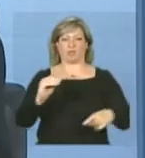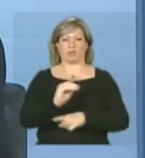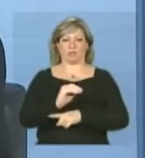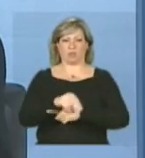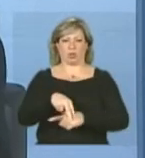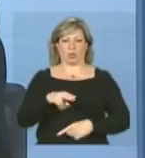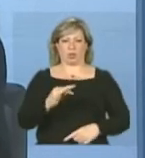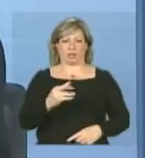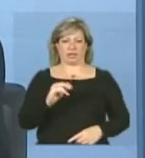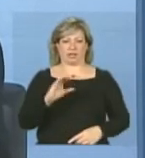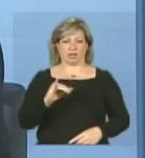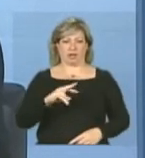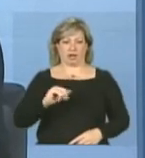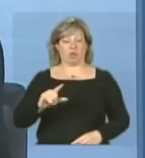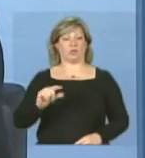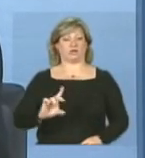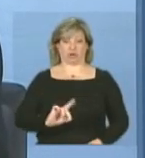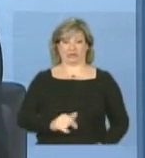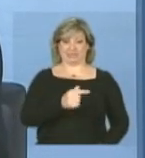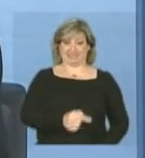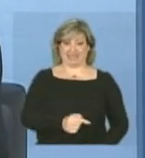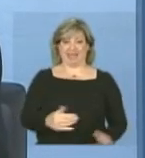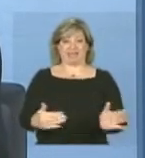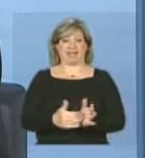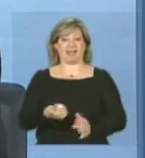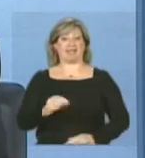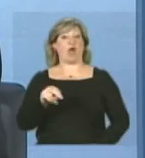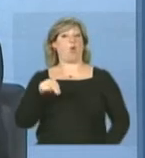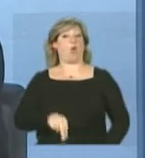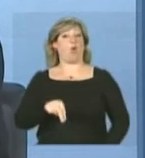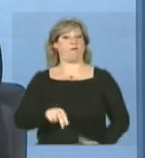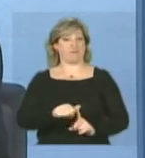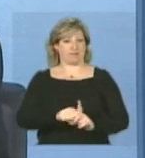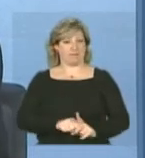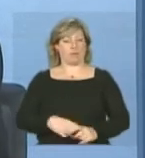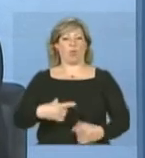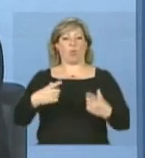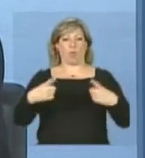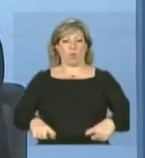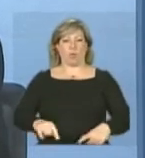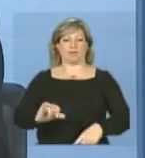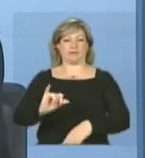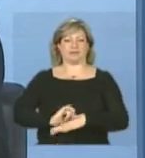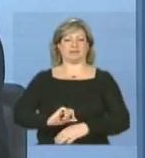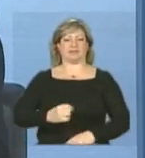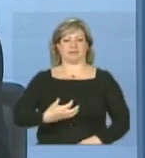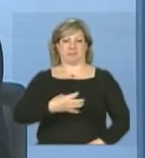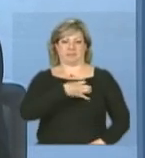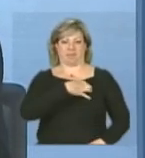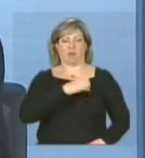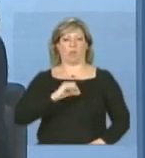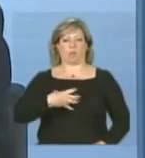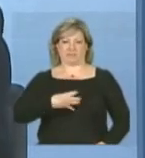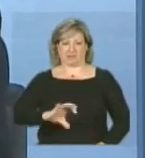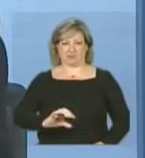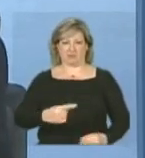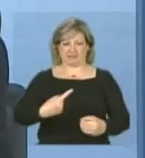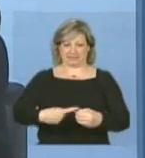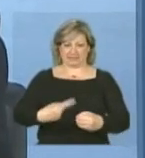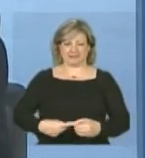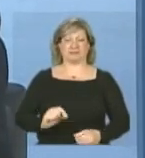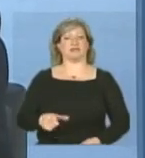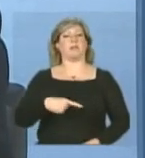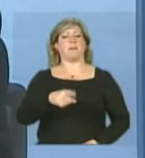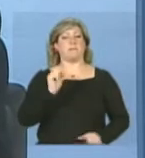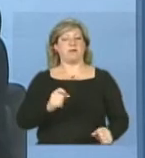O evento vai acontecer de 7 a 10 de novembro em Salvador, na Bahia. E você pode obter informações sobre